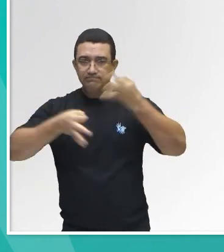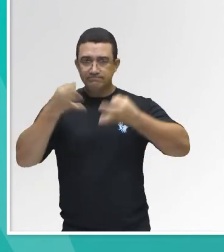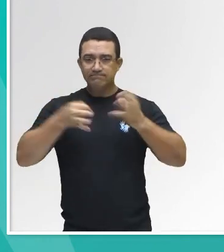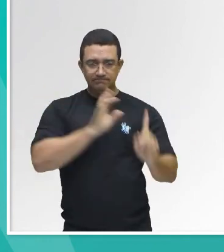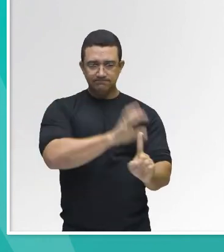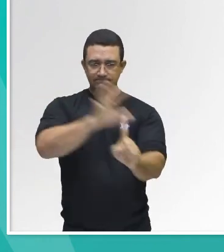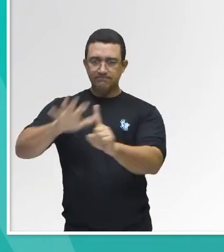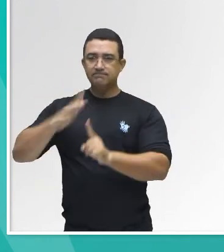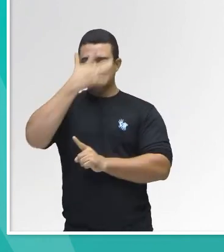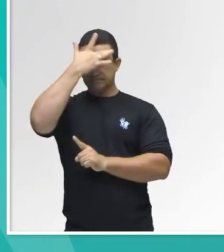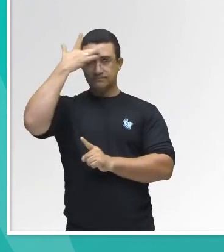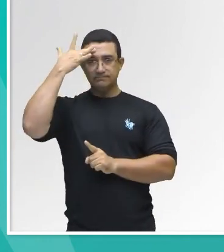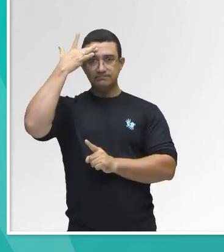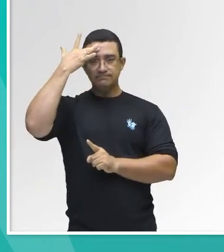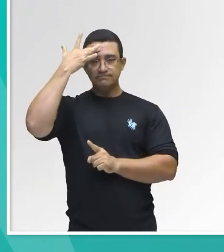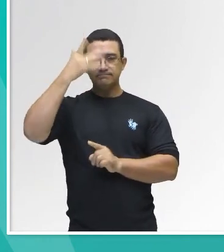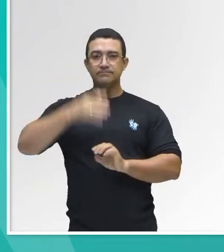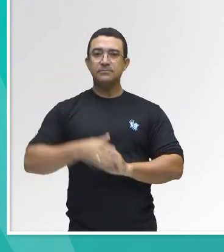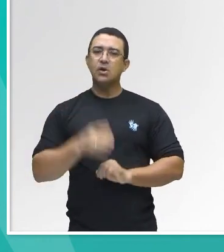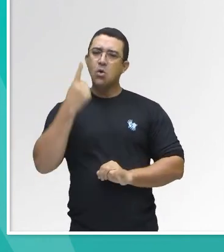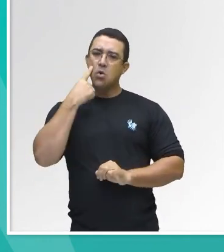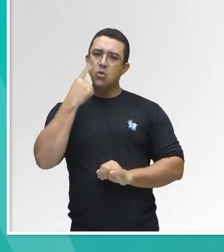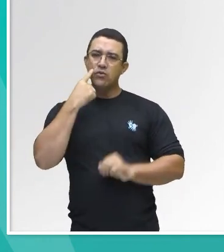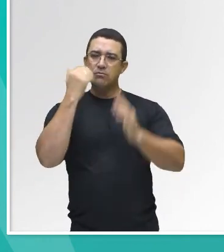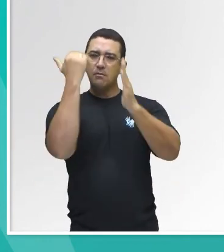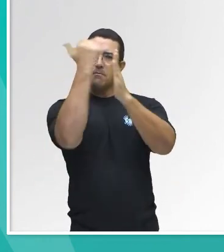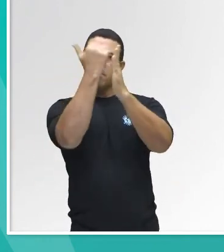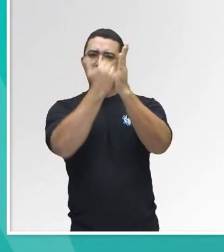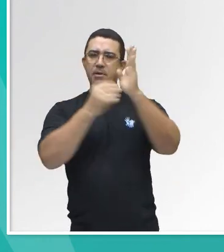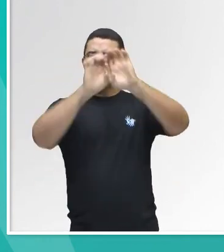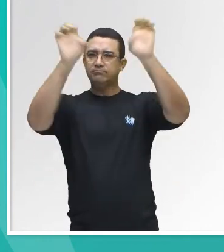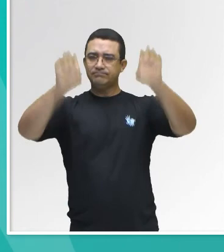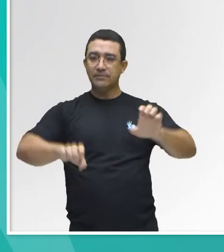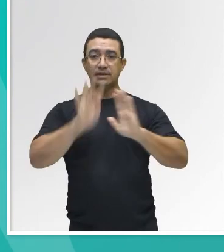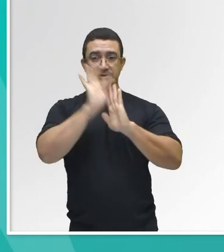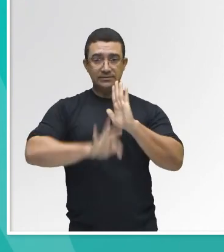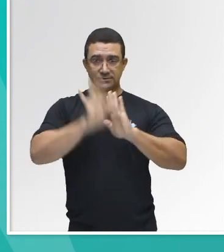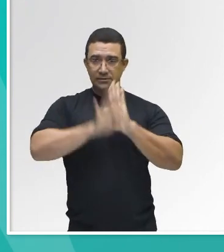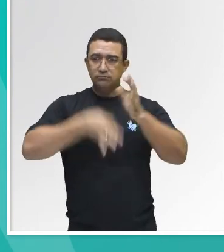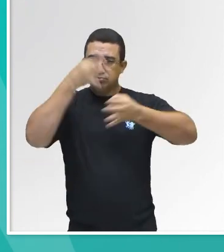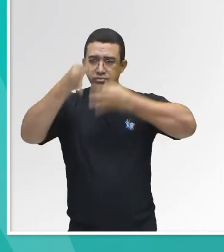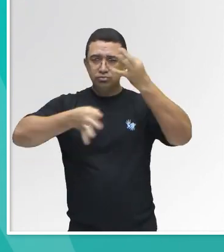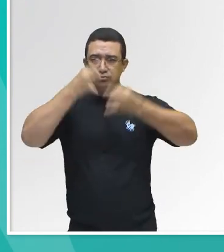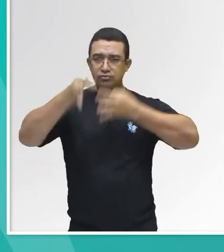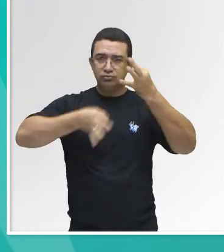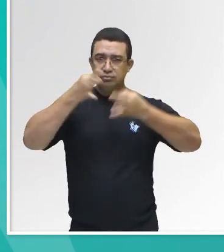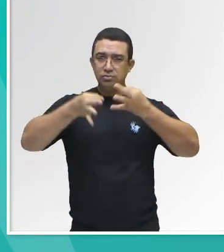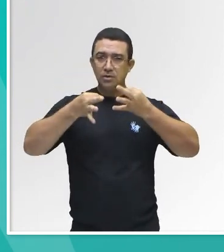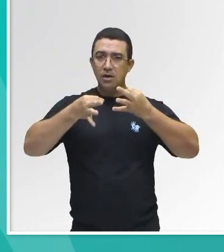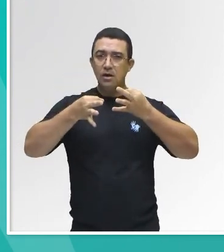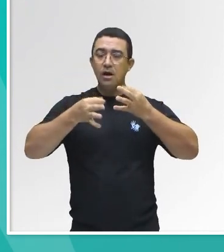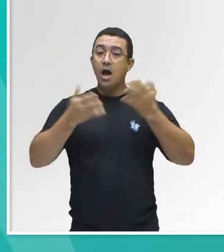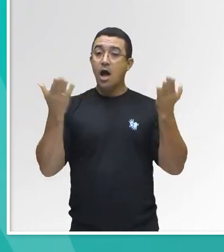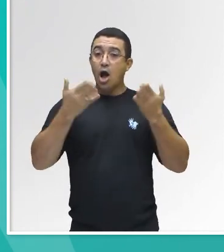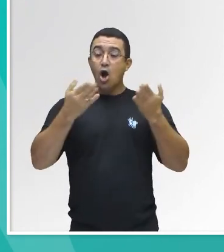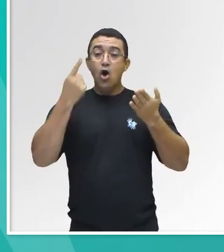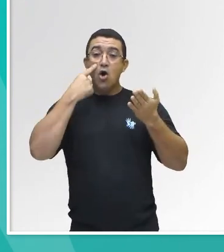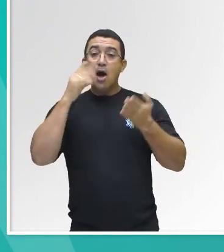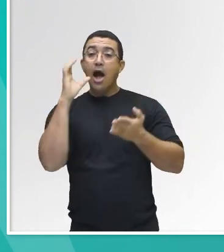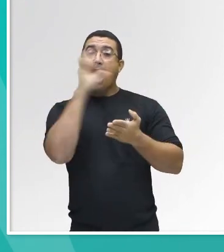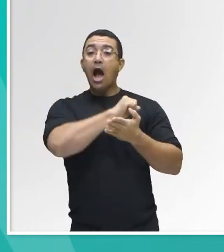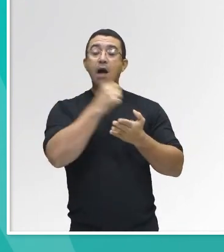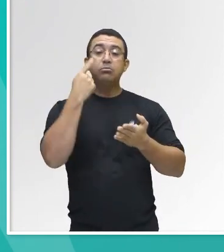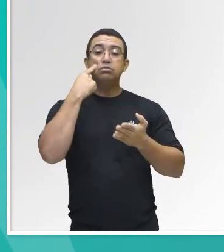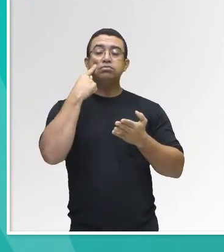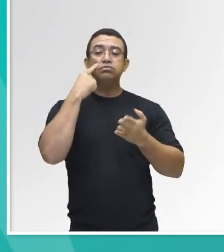bem? Então, vimos aí as etapas de um texto argumentativo. E agora a gente vai rapidamente ver um